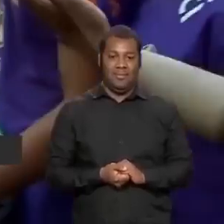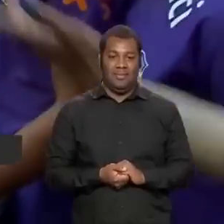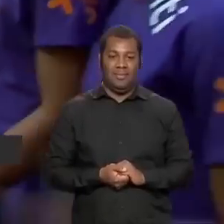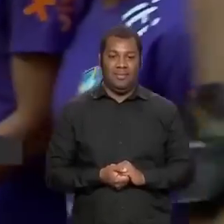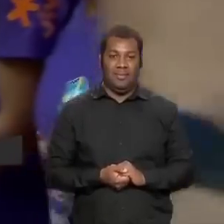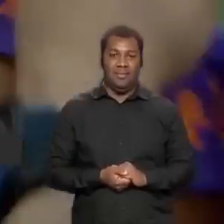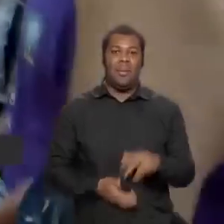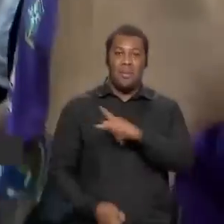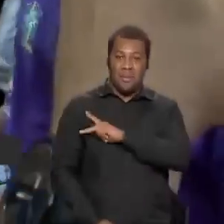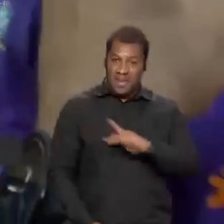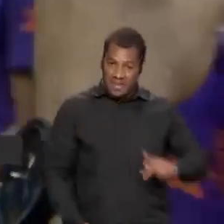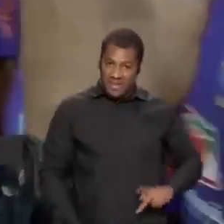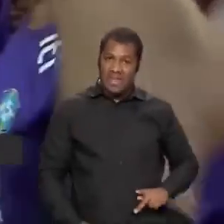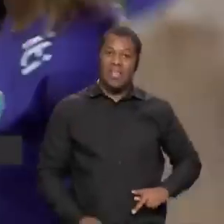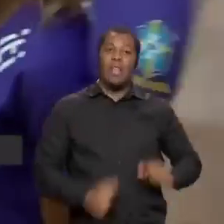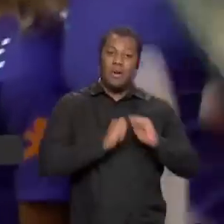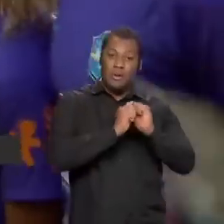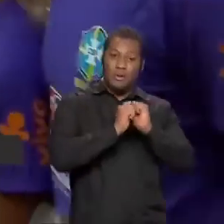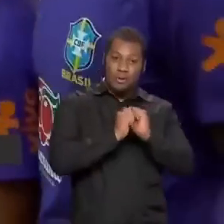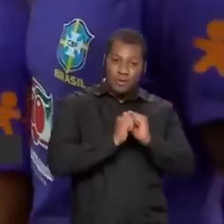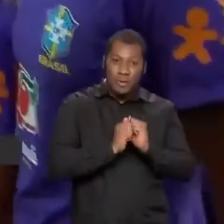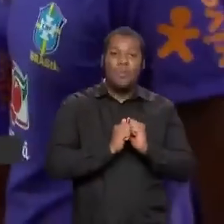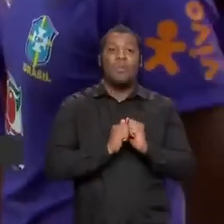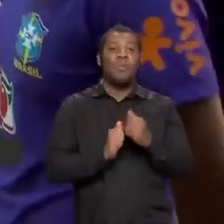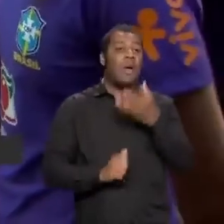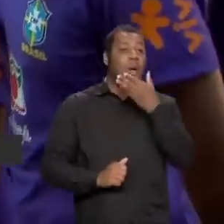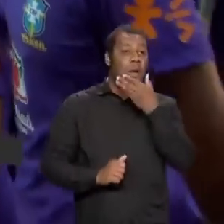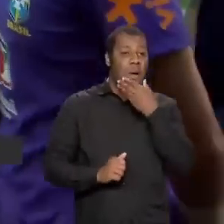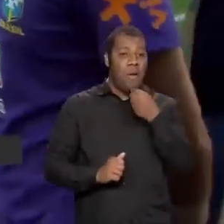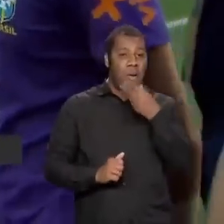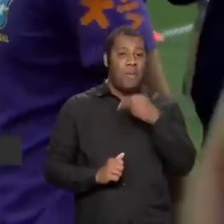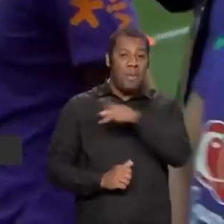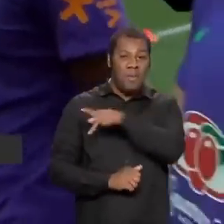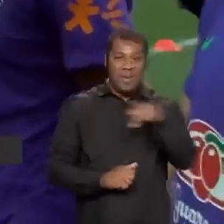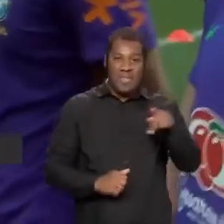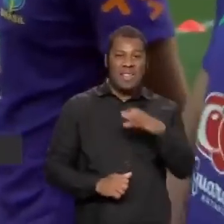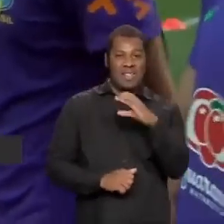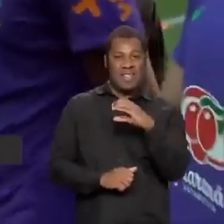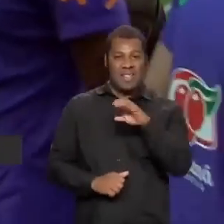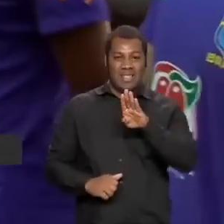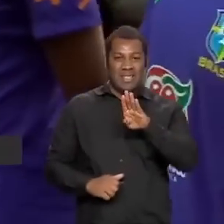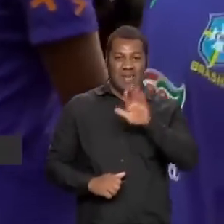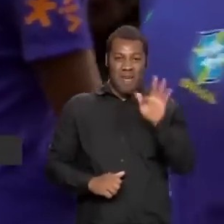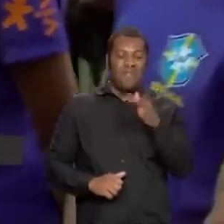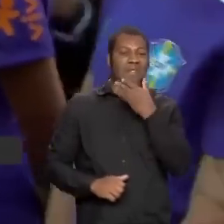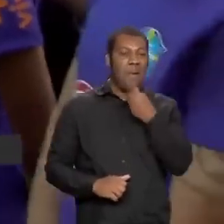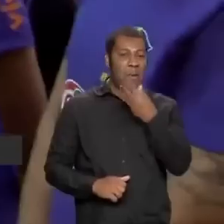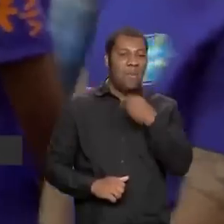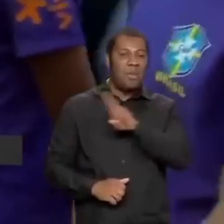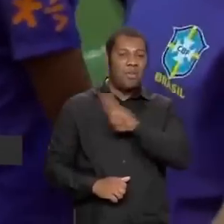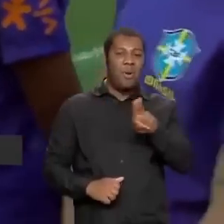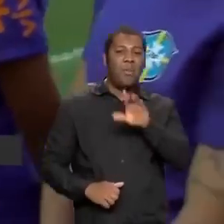O presidente também está acompanhado do presidente da CBF, Edinaldo Rodrigues.